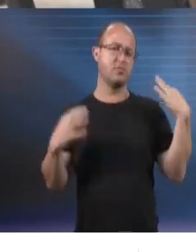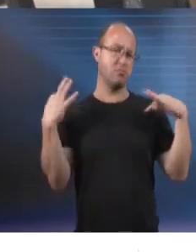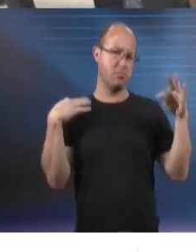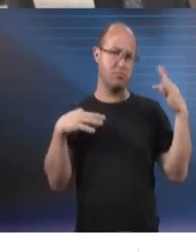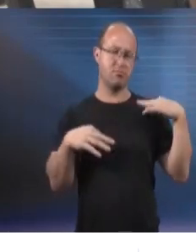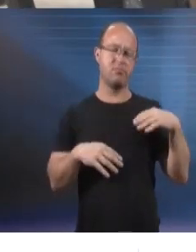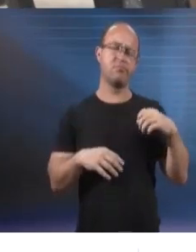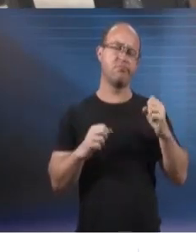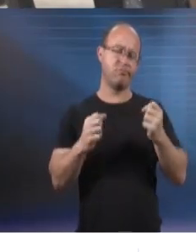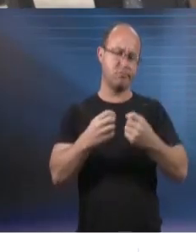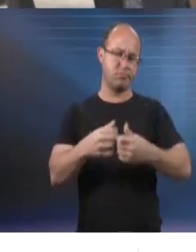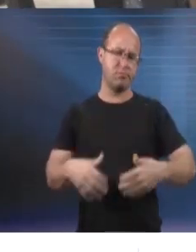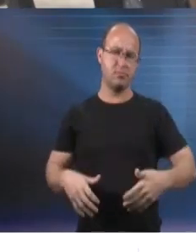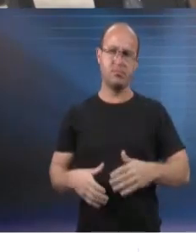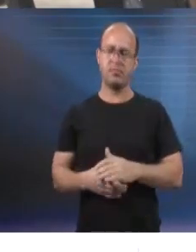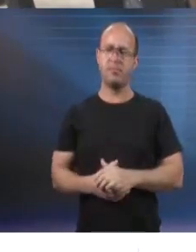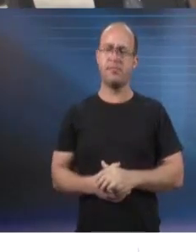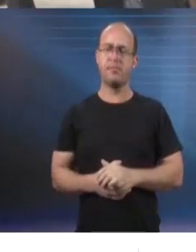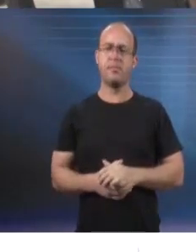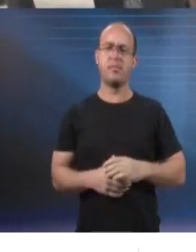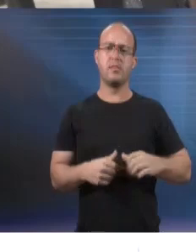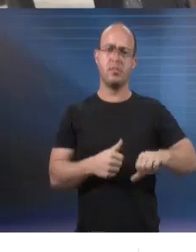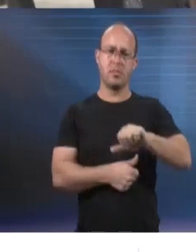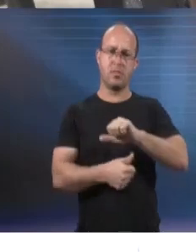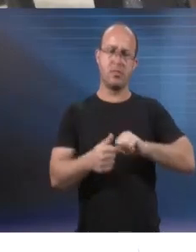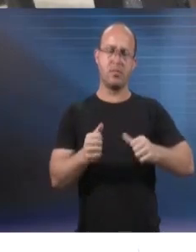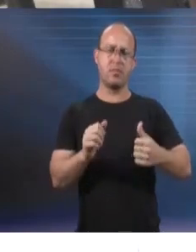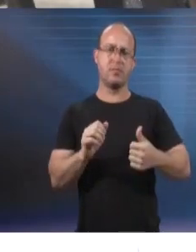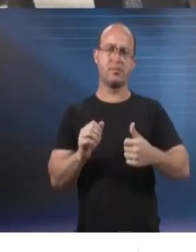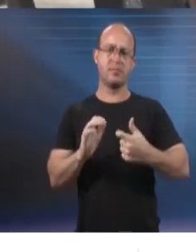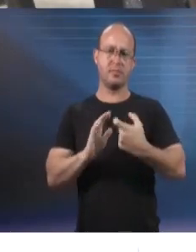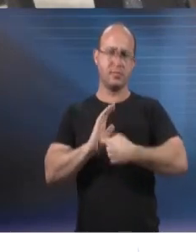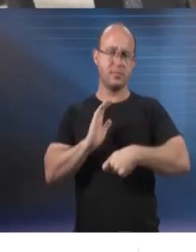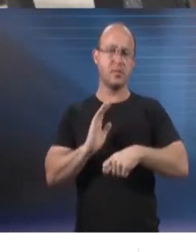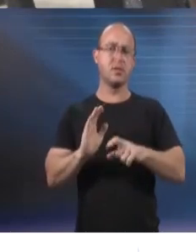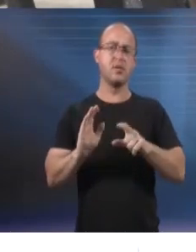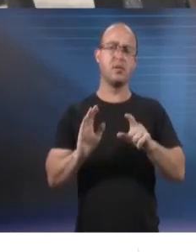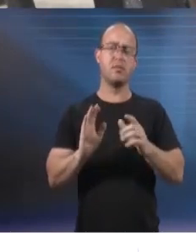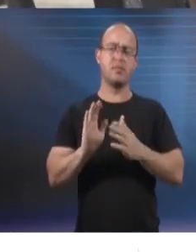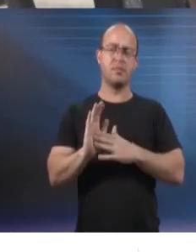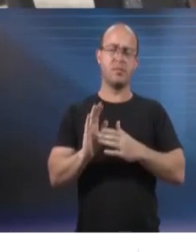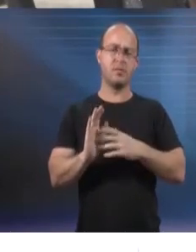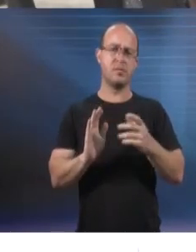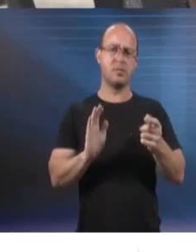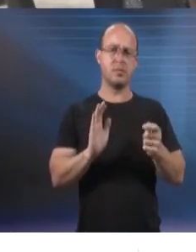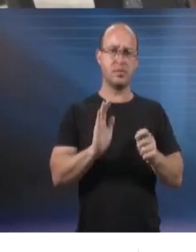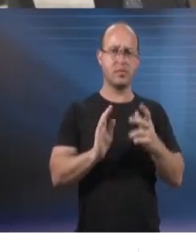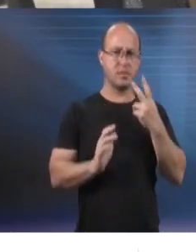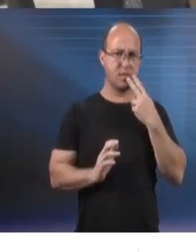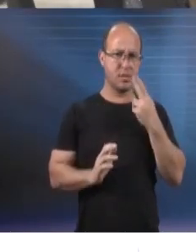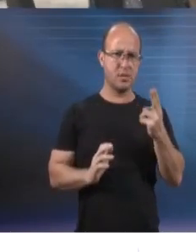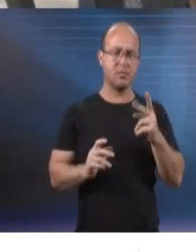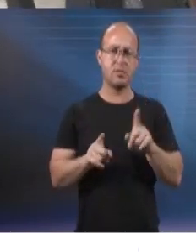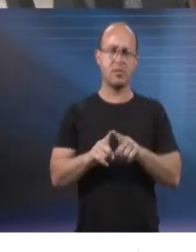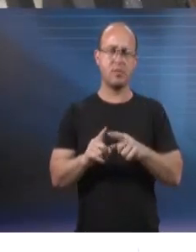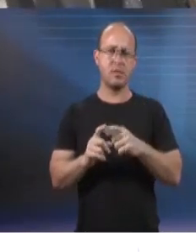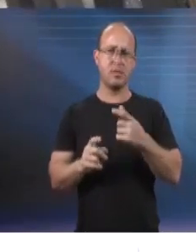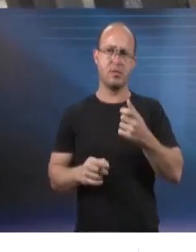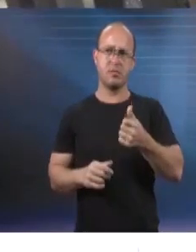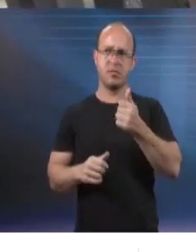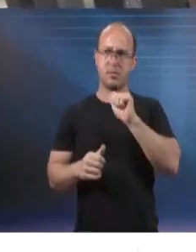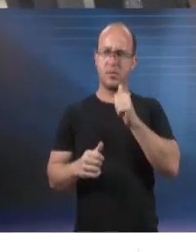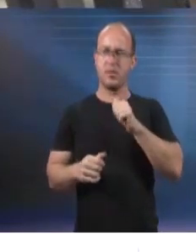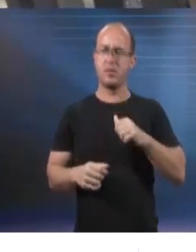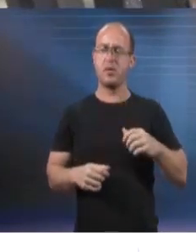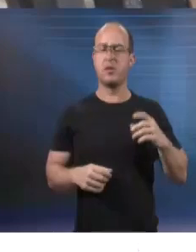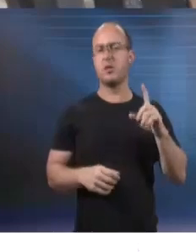impactado. Reforma tributária propõe aumento de impostos sobre cigarros e bebidas, ou seja, é aquele imposto do pecado.